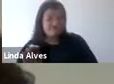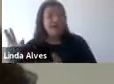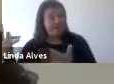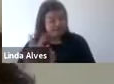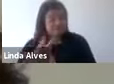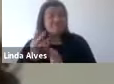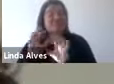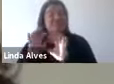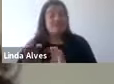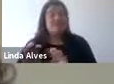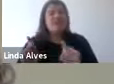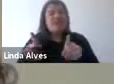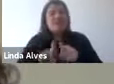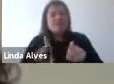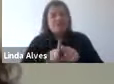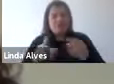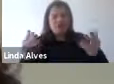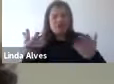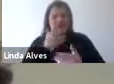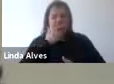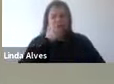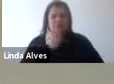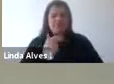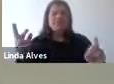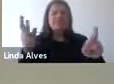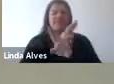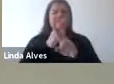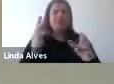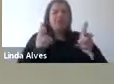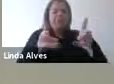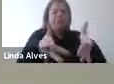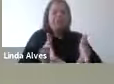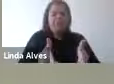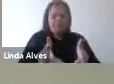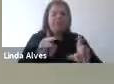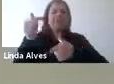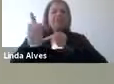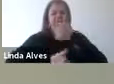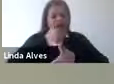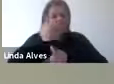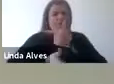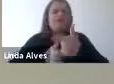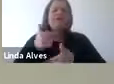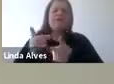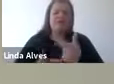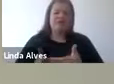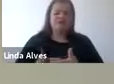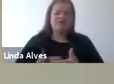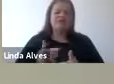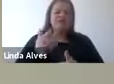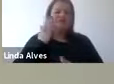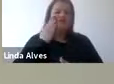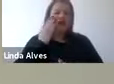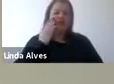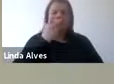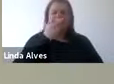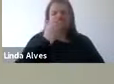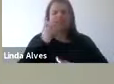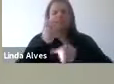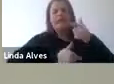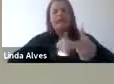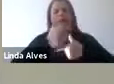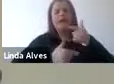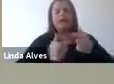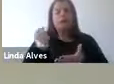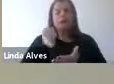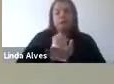uma precarização da relação de trabalho. Nós estamos tendo um aumento da informalidade. Né? Ou